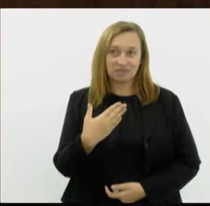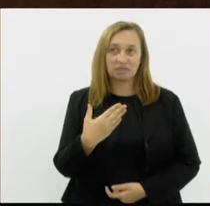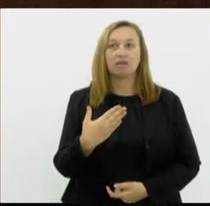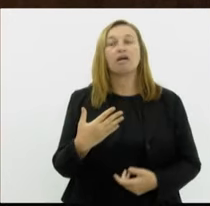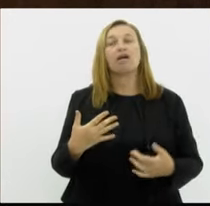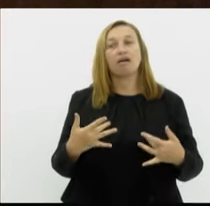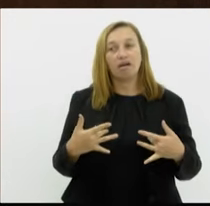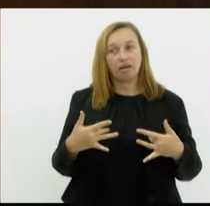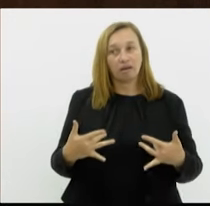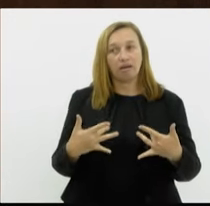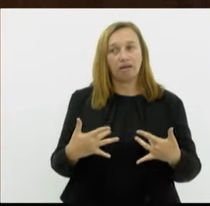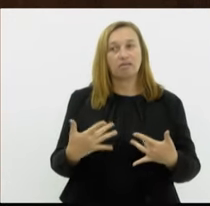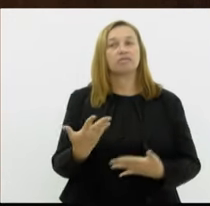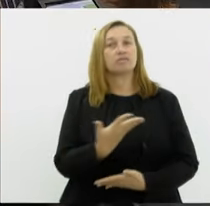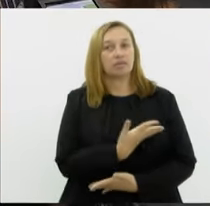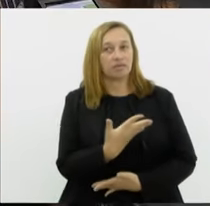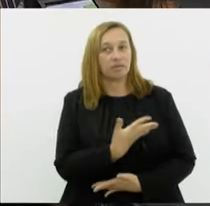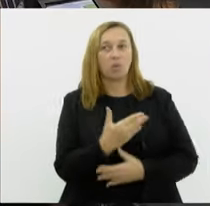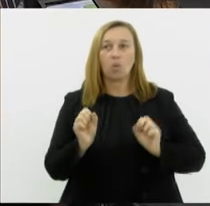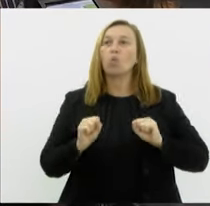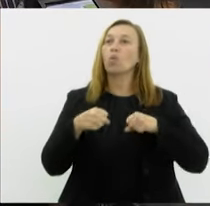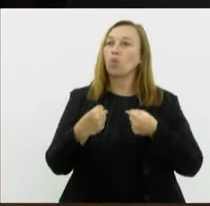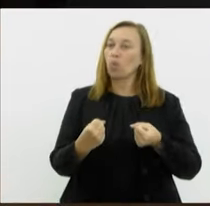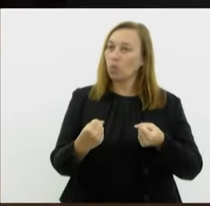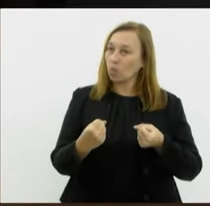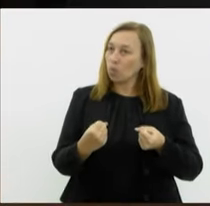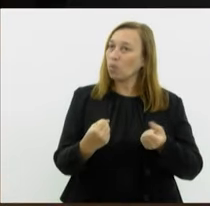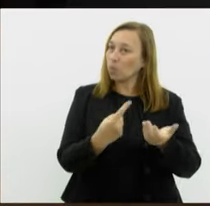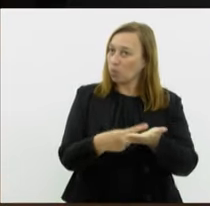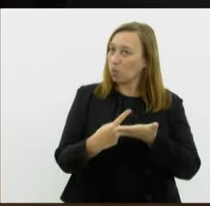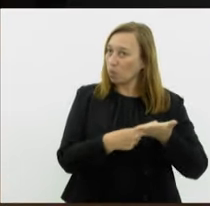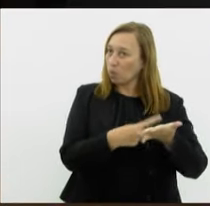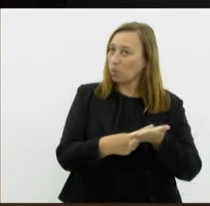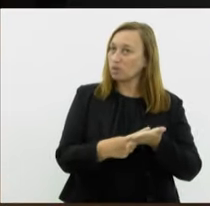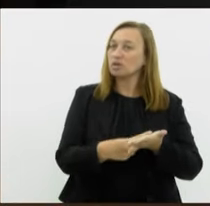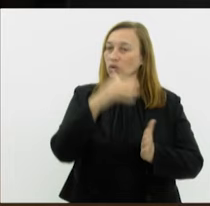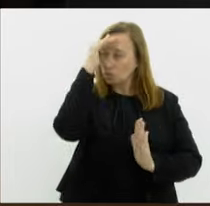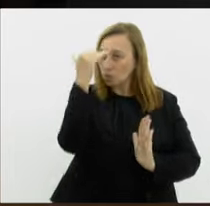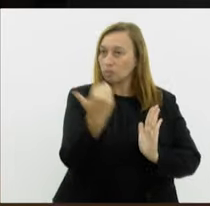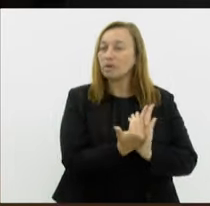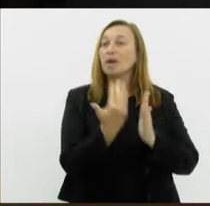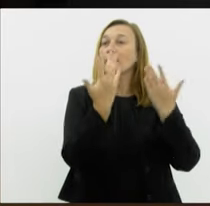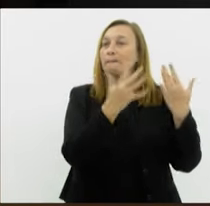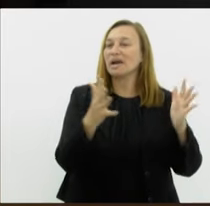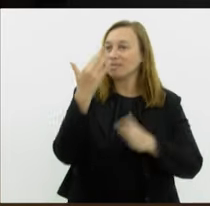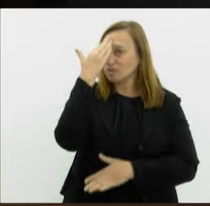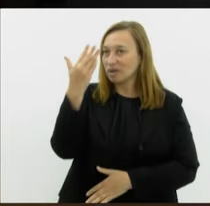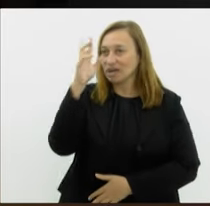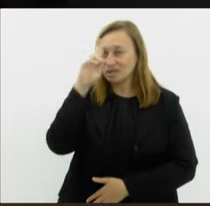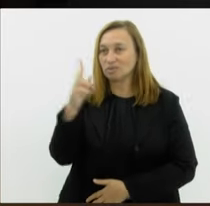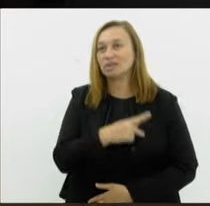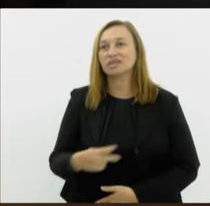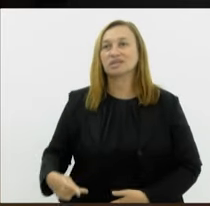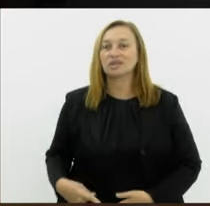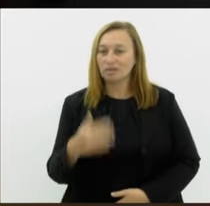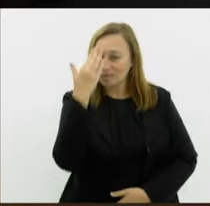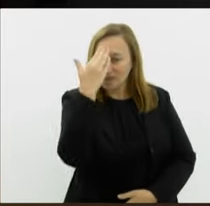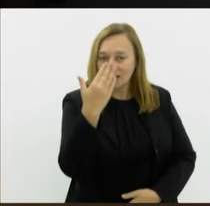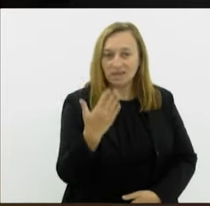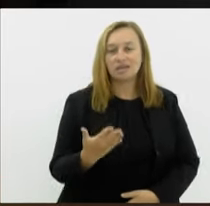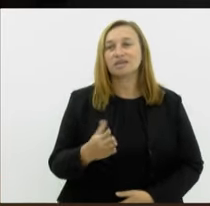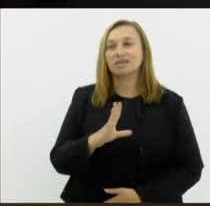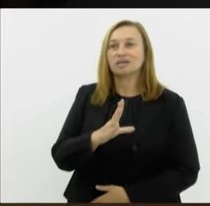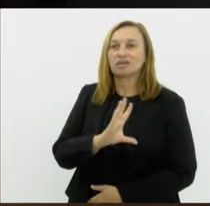aos nossos colegas. Eu defendo o que foi pactuado. Exatamente. Então, tem que ser cumprido. E parabéns. Obrigada, presidente. Obrigado, meu irmão. Deputado